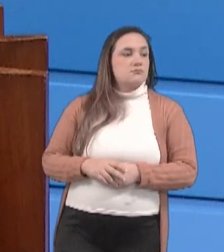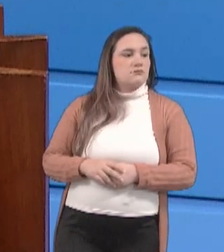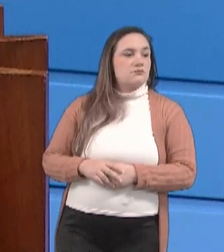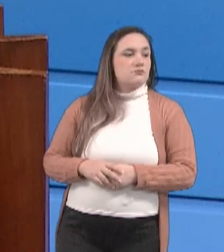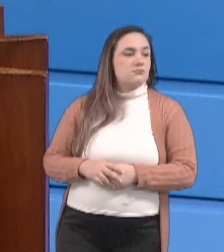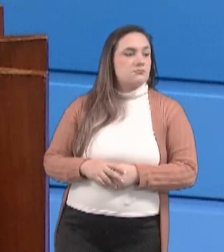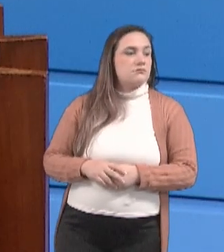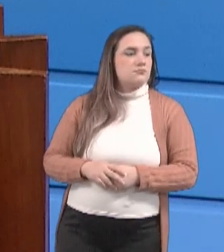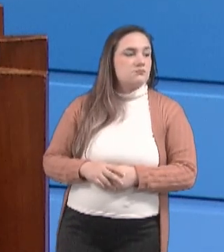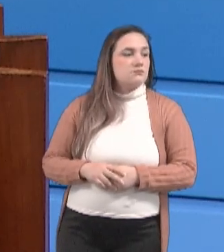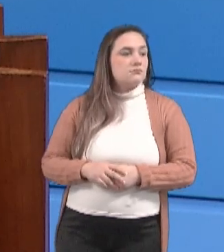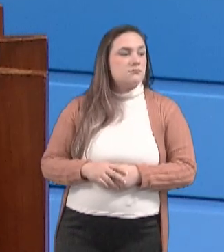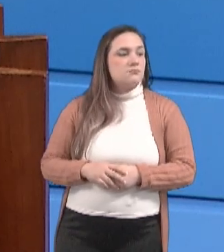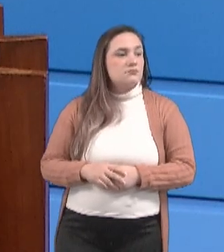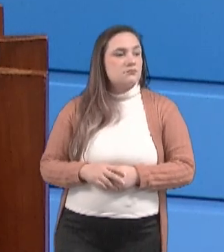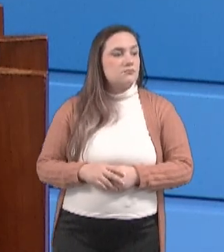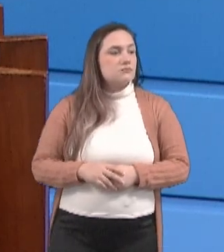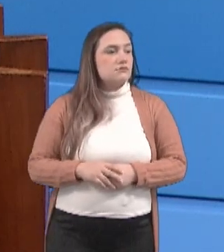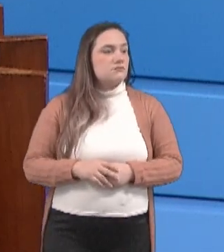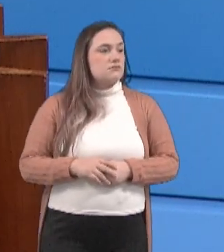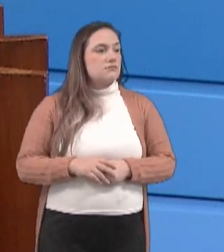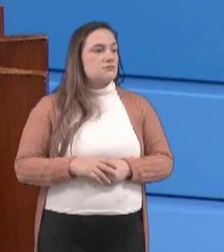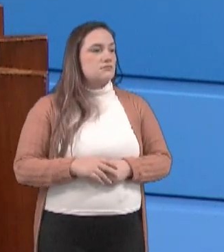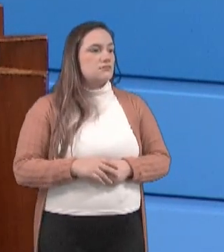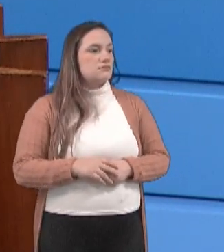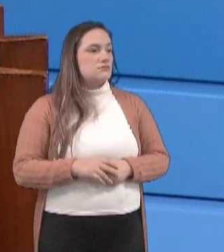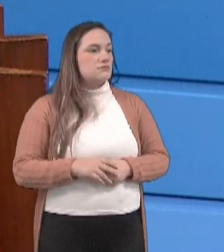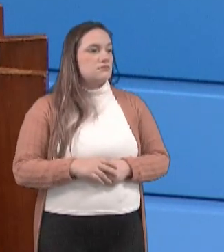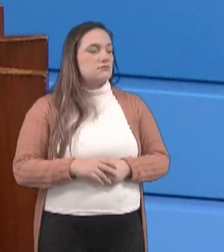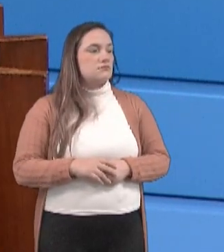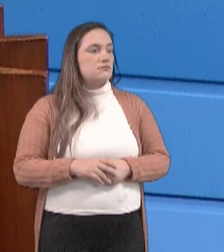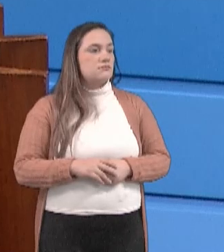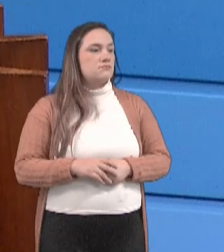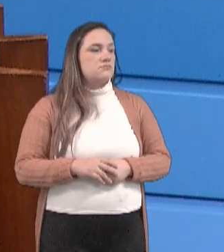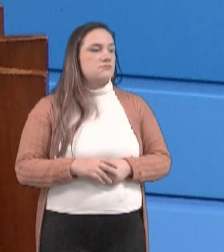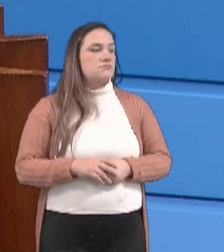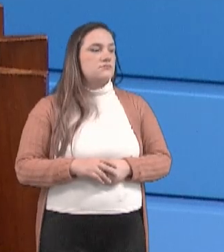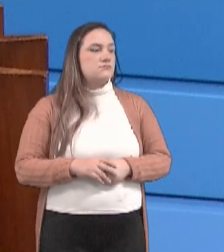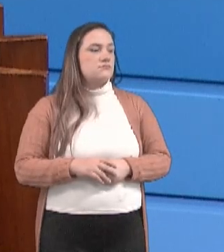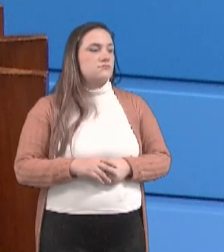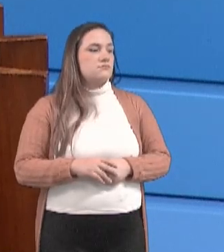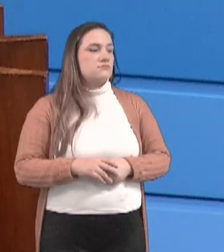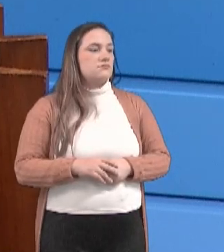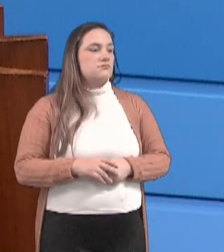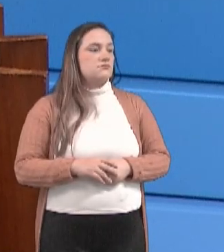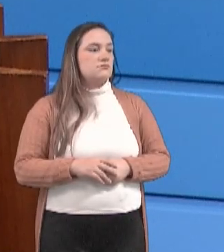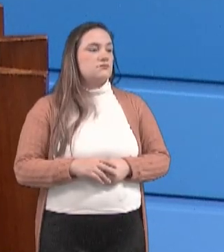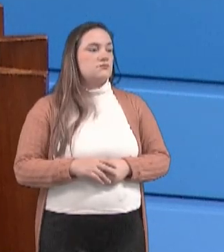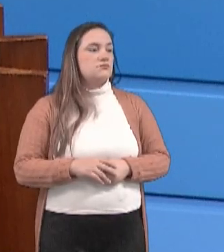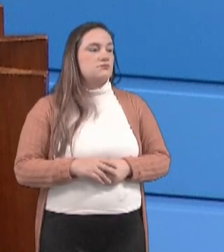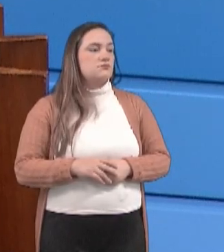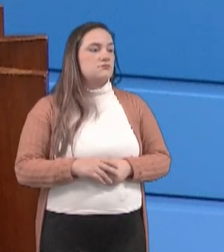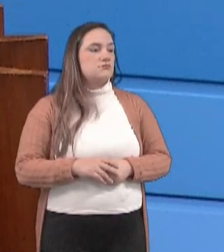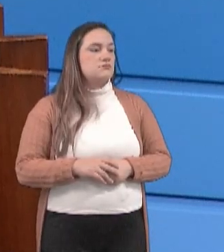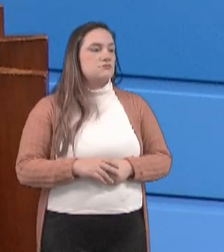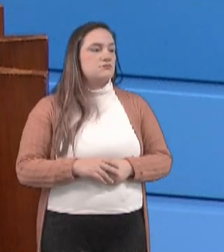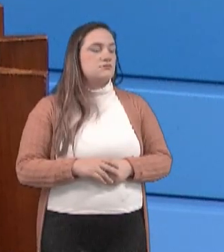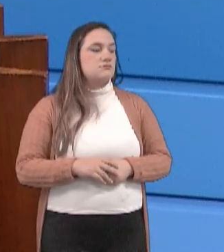num primeiro momento, se pautou, pelas investigações